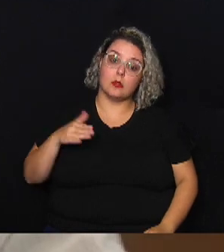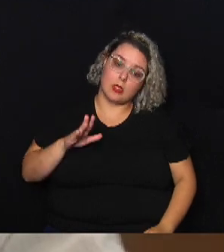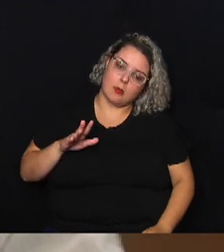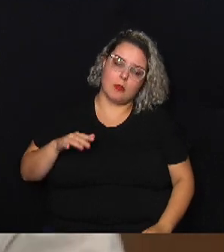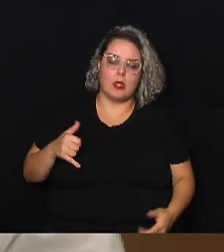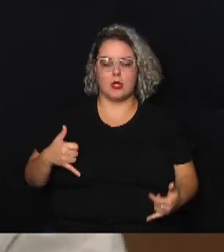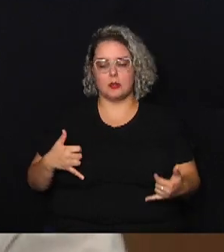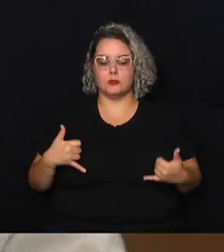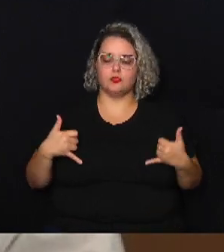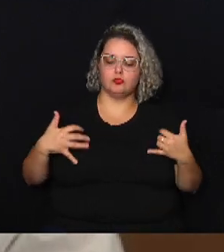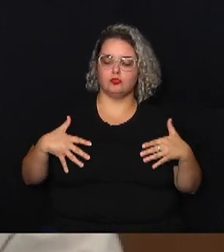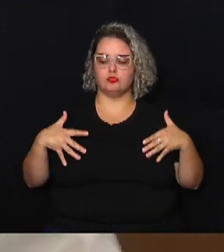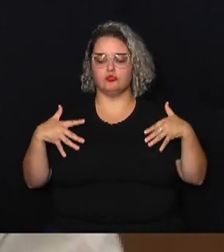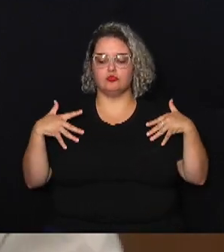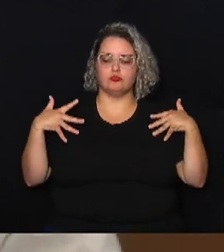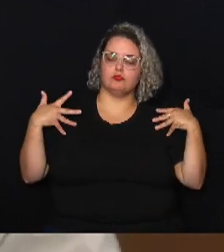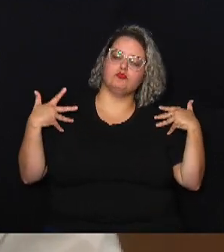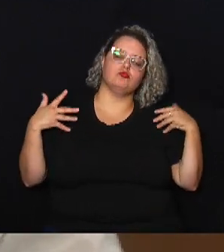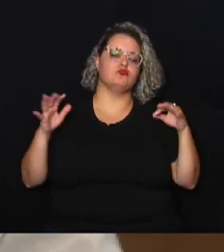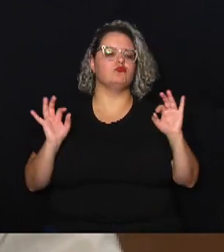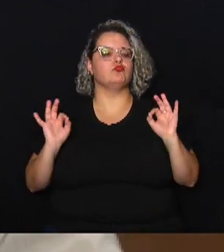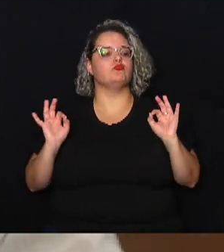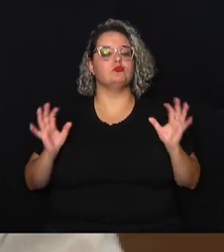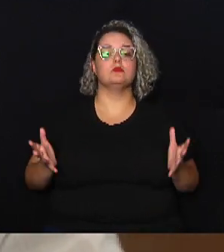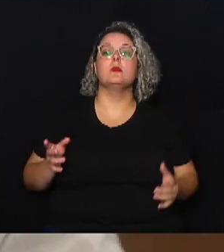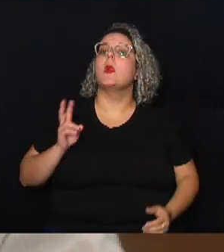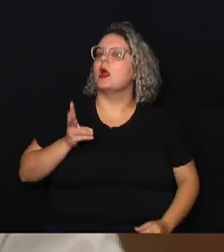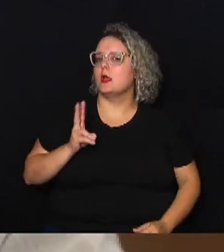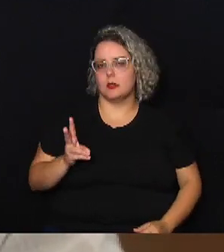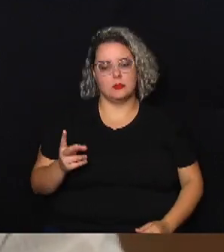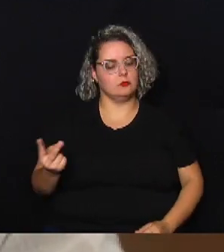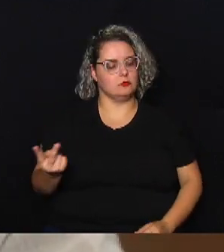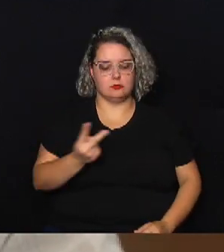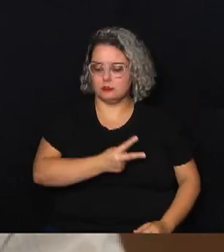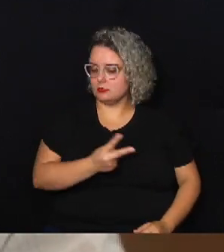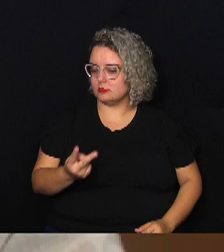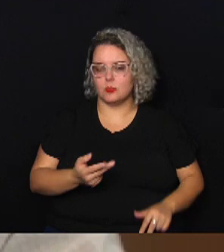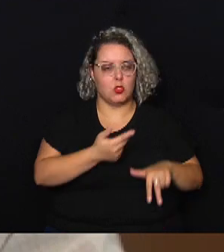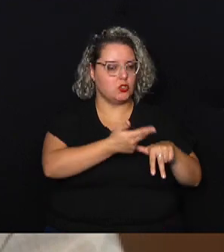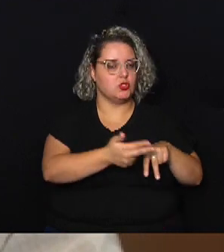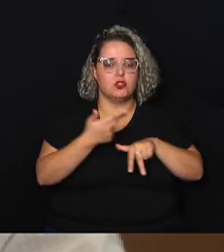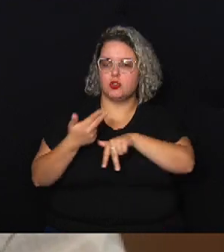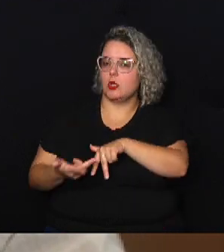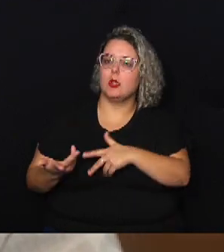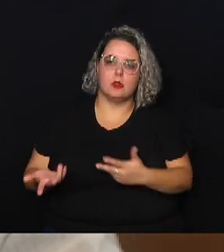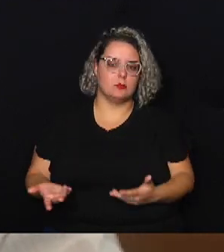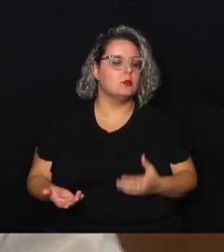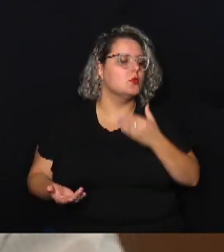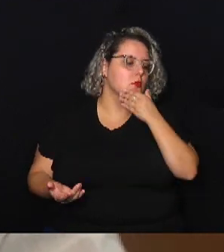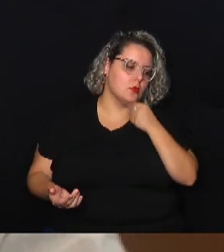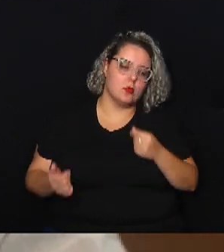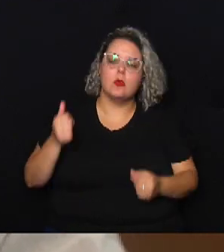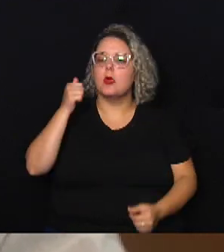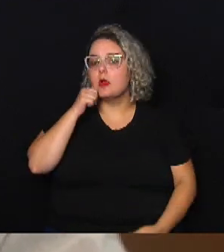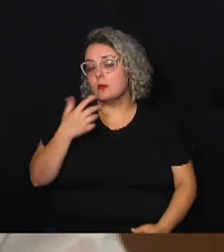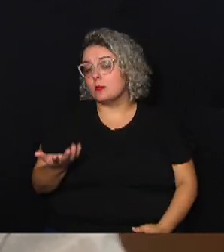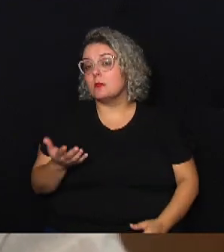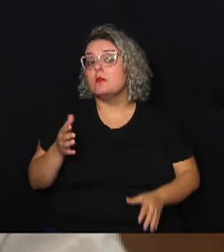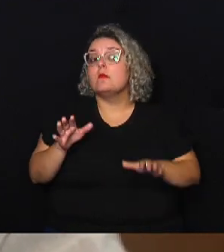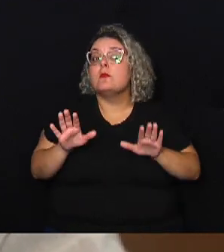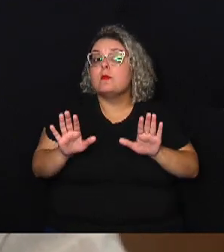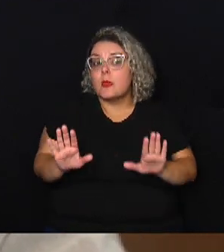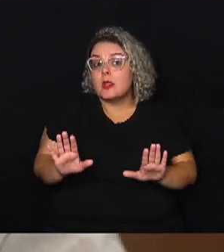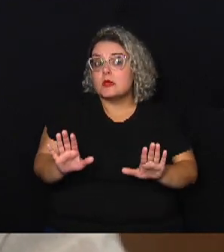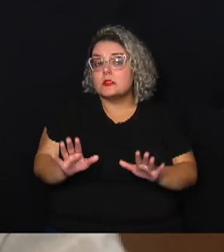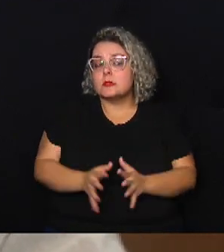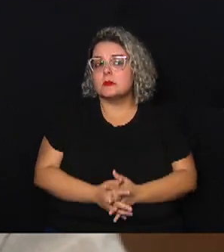vaidosa, mas sempre manteve essa procura dos dois, tanto homem quanto mulher. Mas